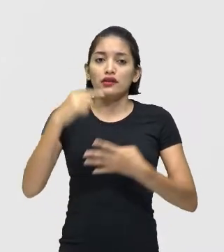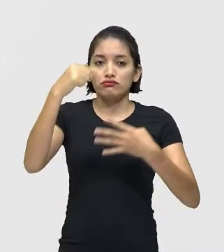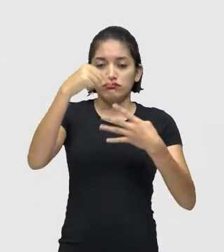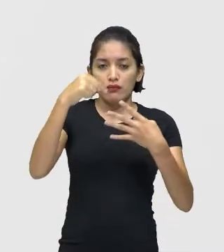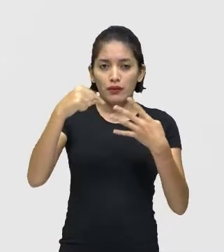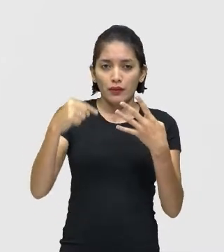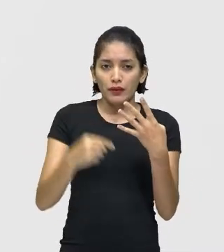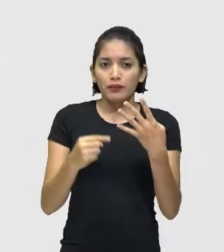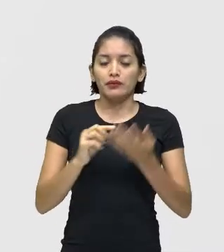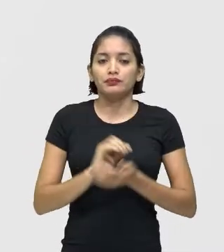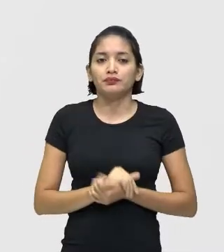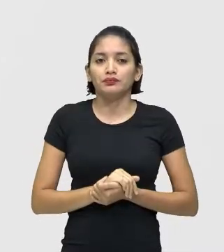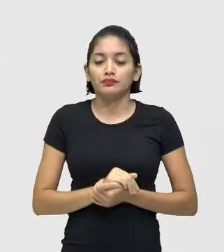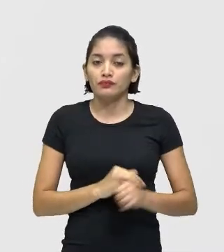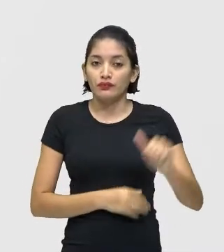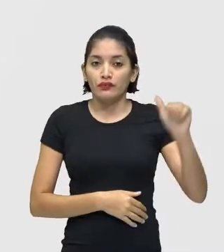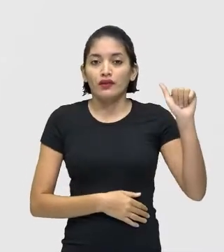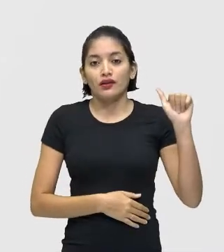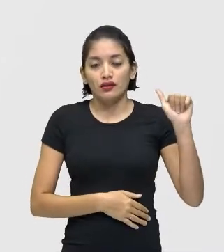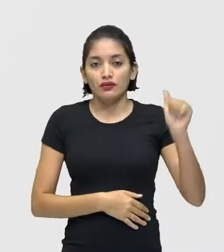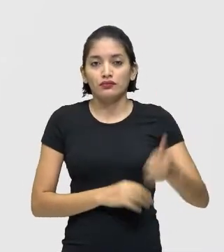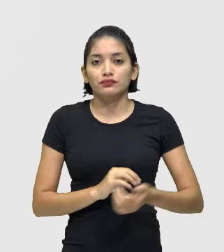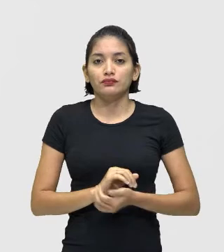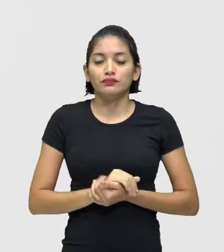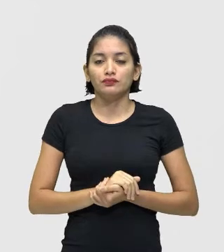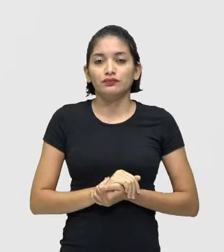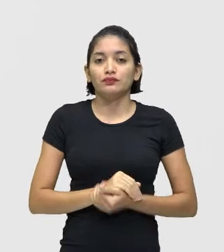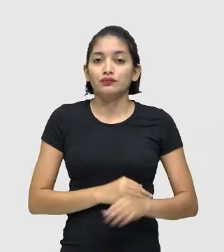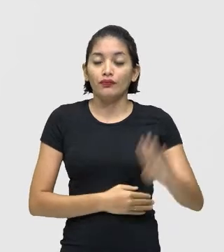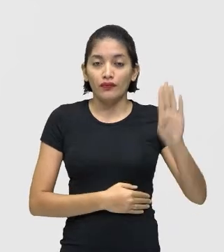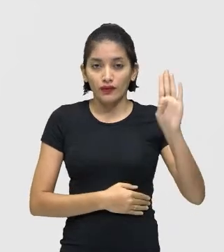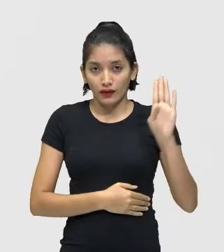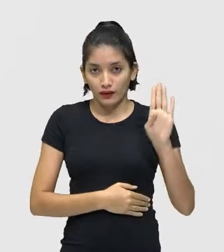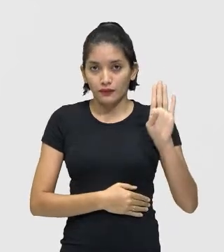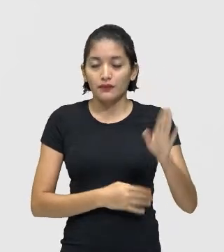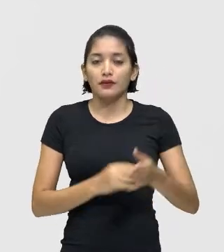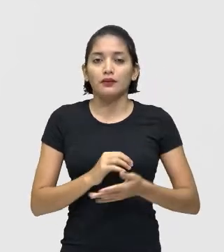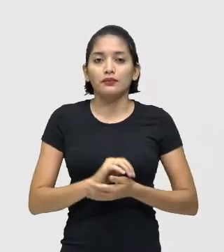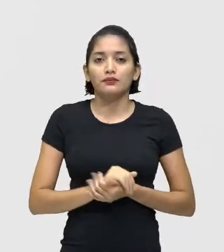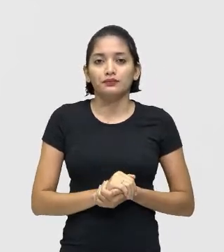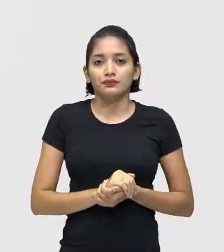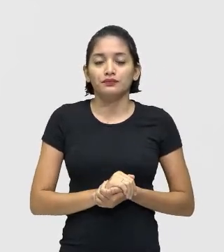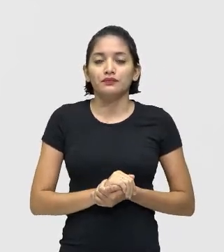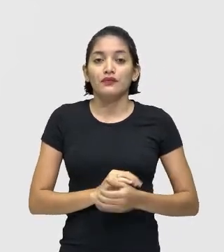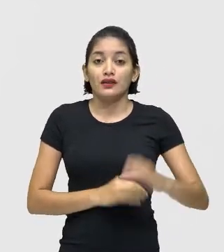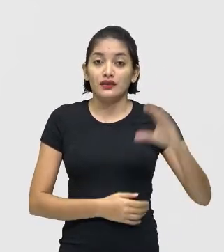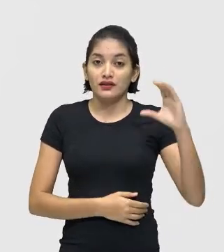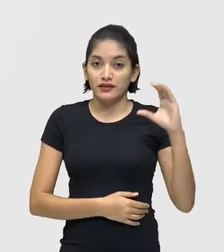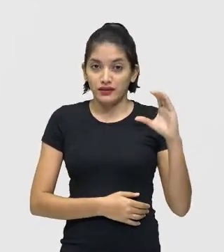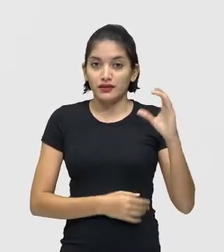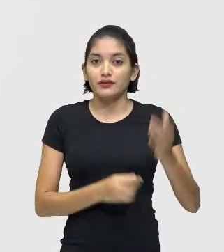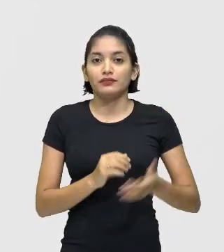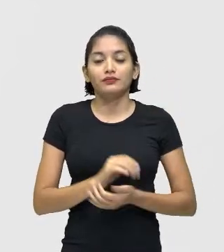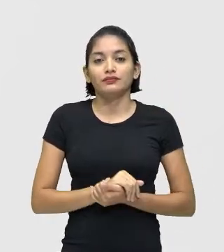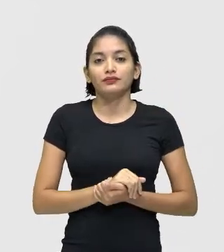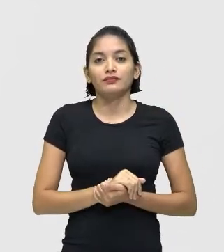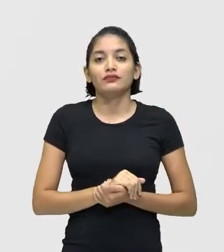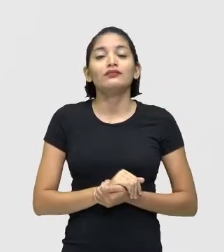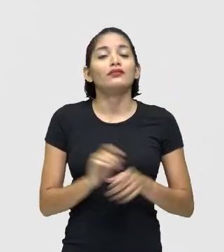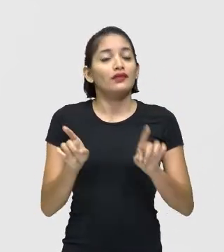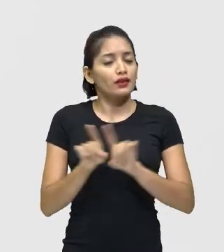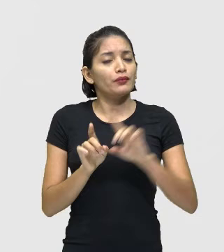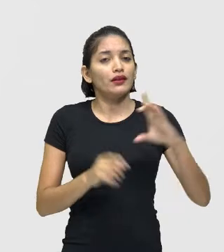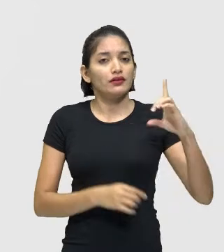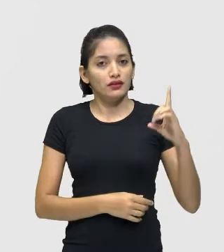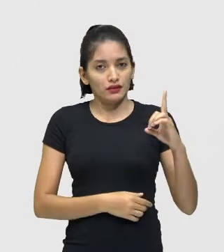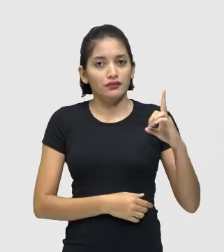alternativas. Nitrogênio, fósforo e potássio, nitrogênio, água e argônio, nitrogênio, fósforo e mercúrio, ou